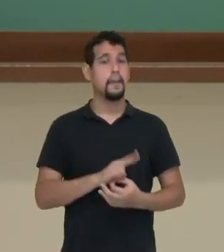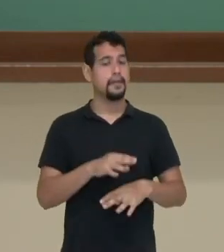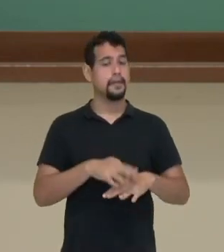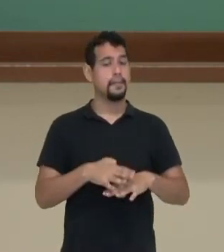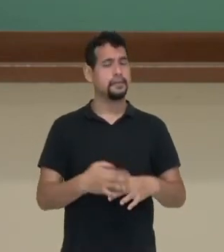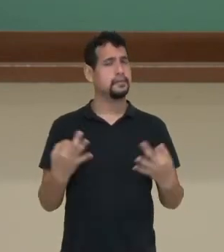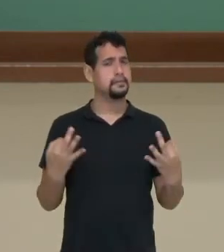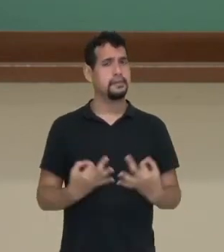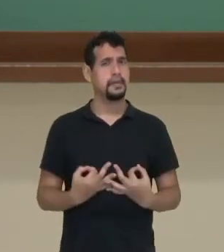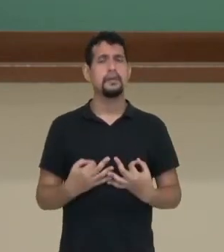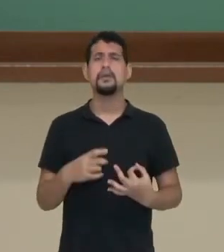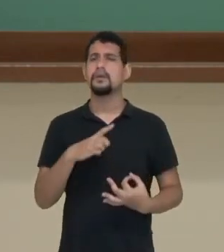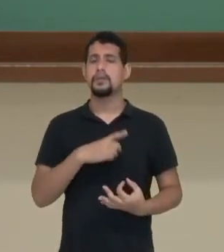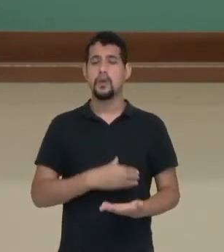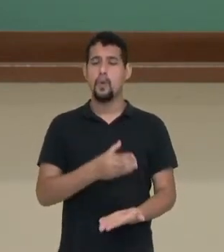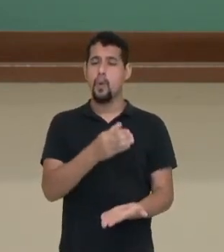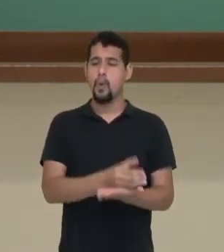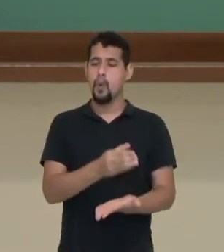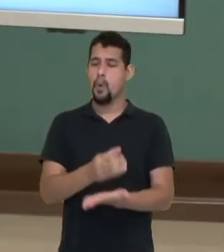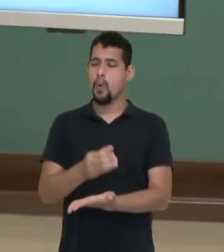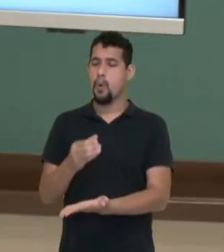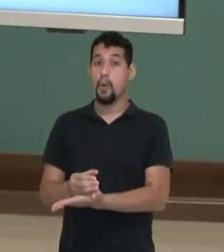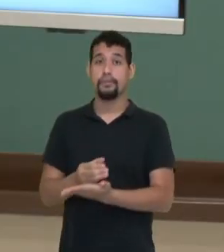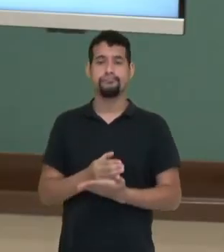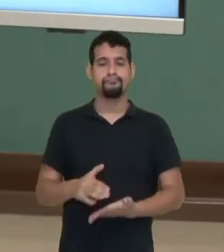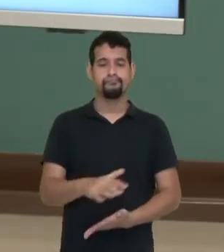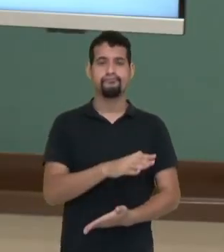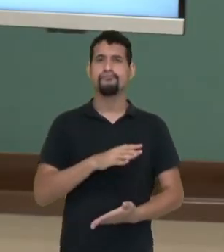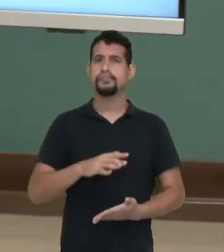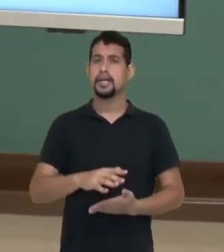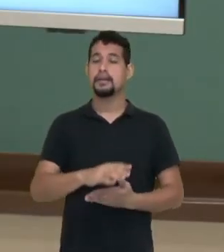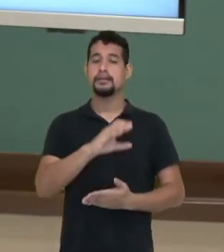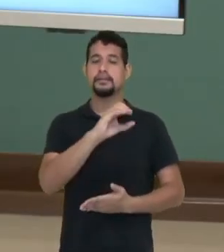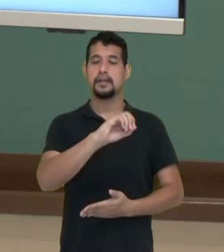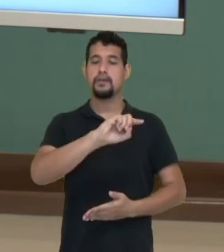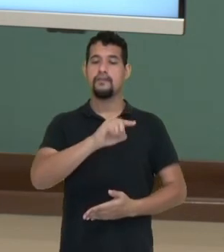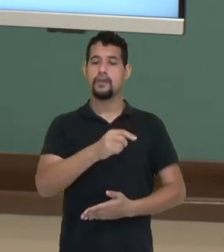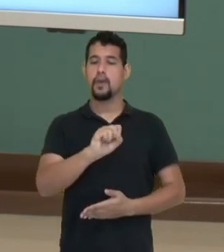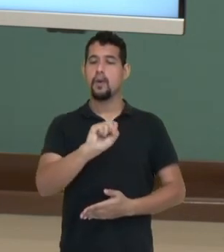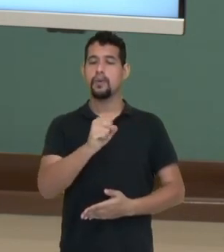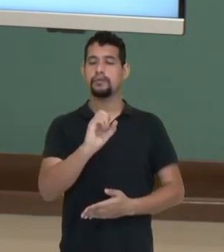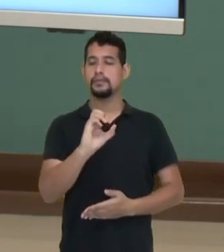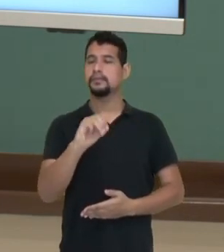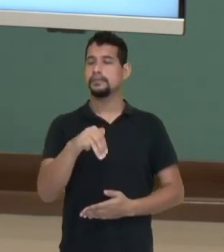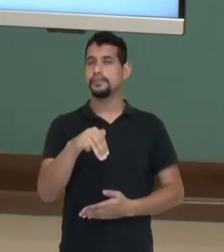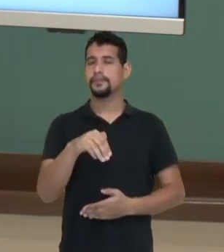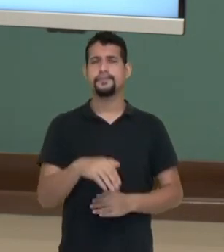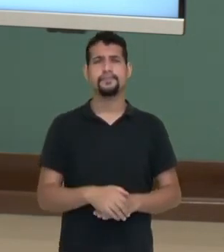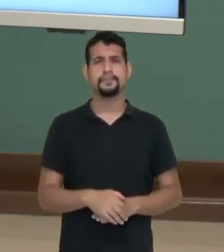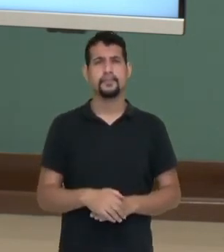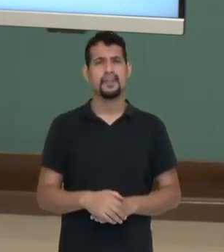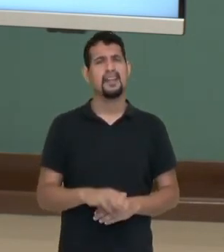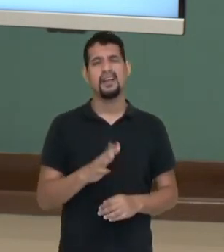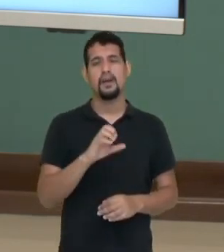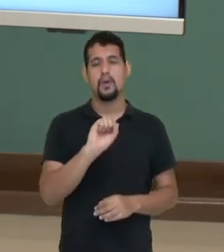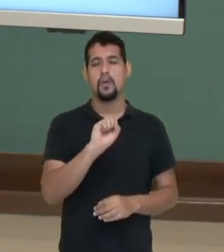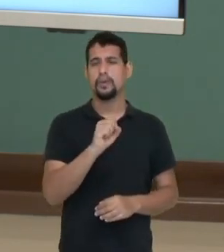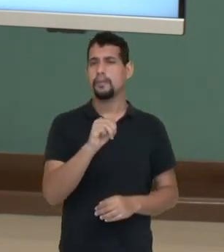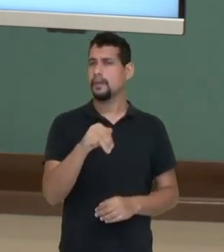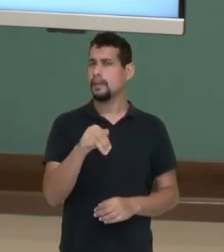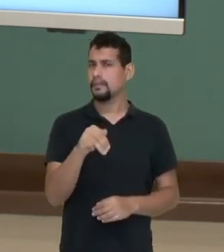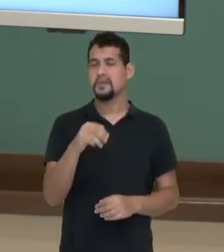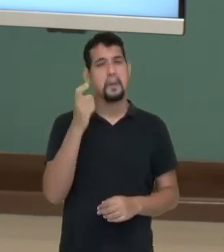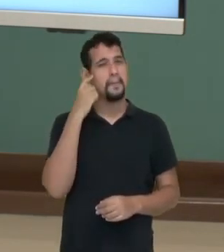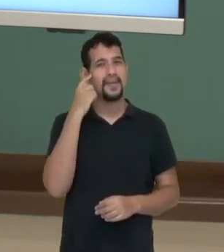tá bom? Então, eu tenho os copos ali, num recipiente a altura atinge 0,8 centímetros, dá 8 milímetros, tá bom?